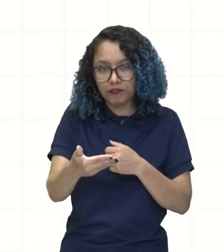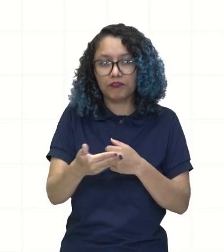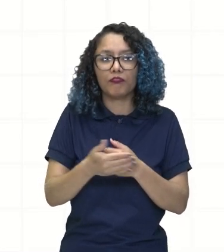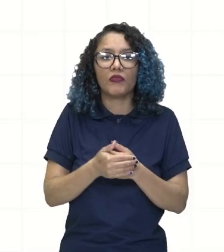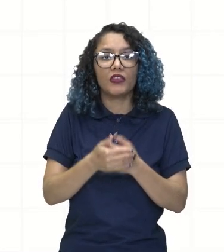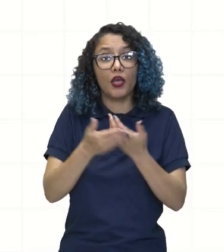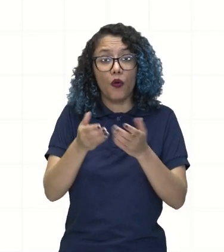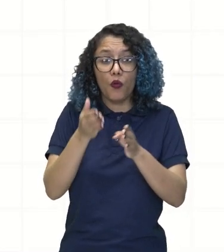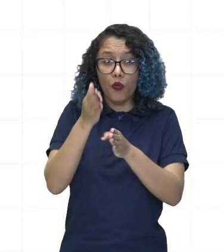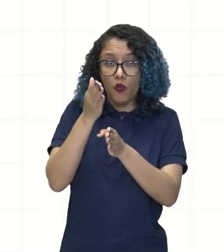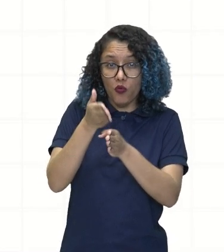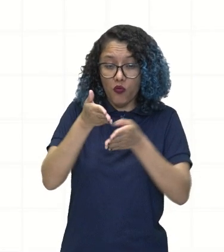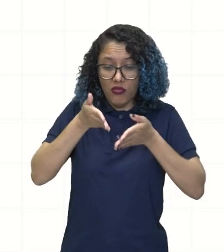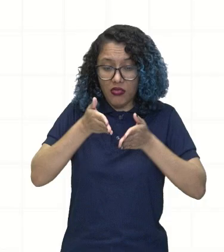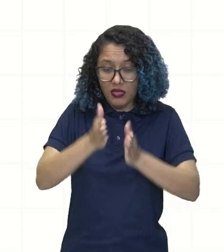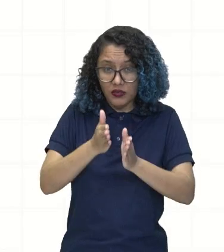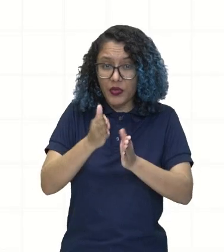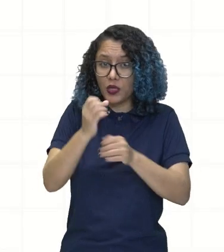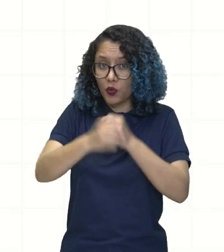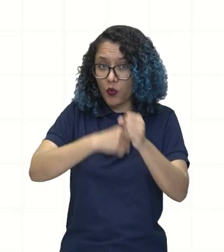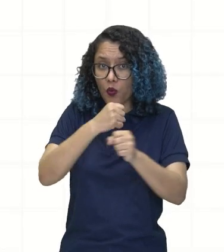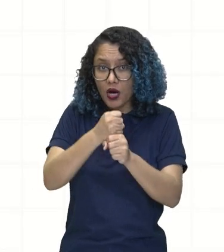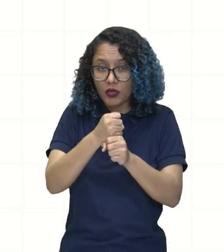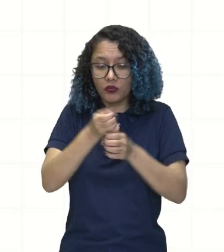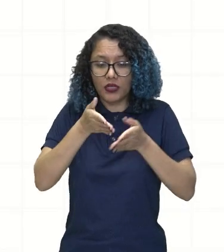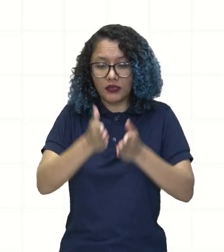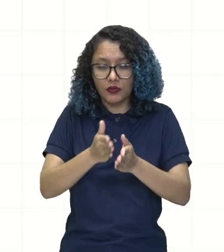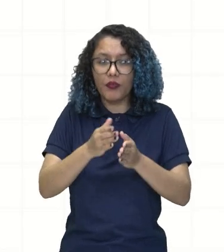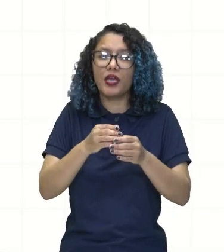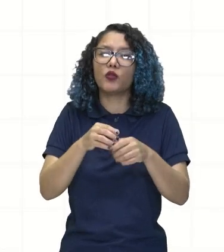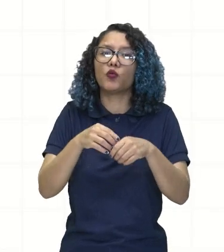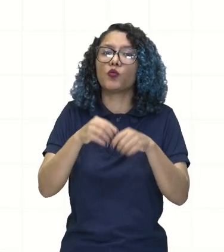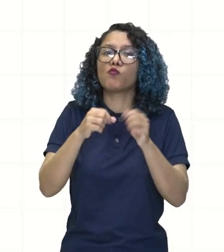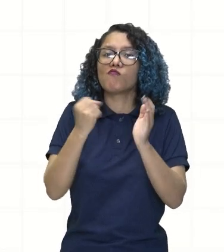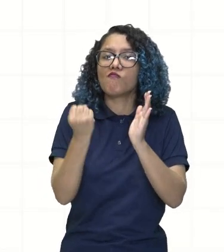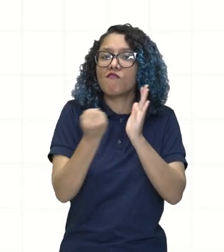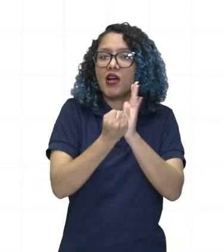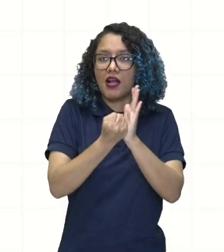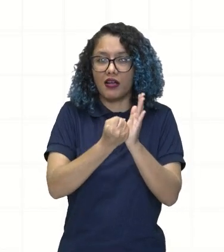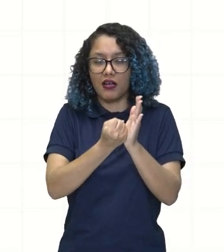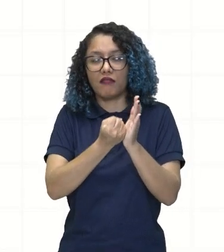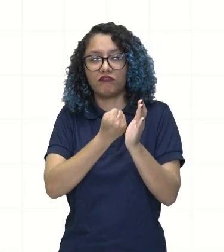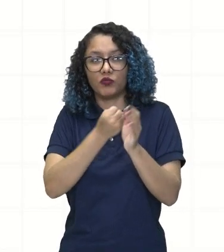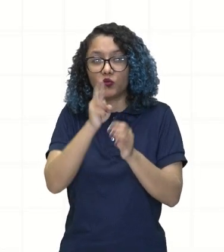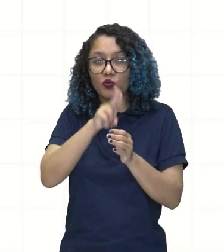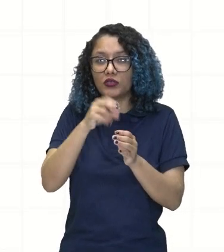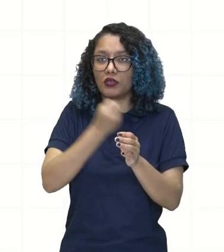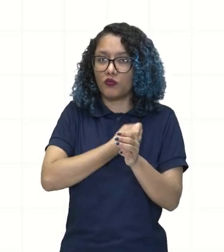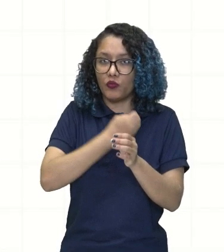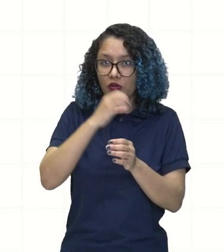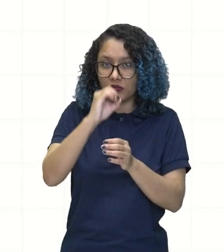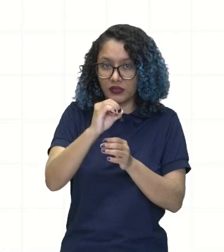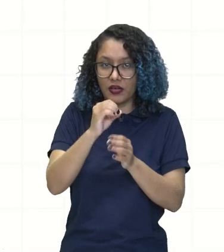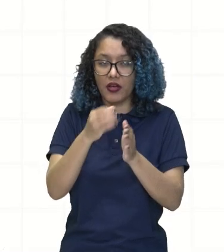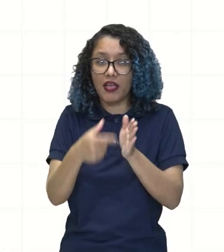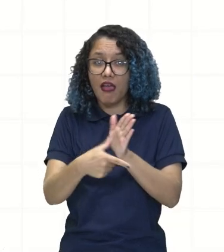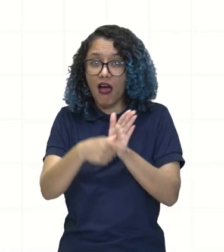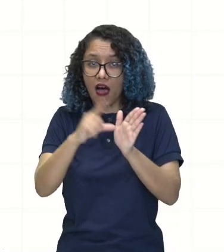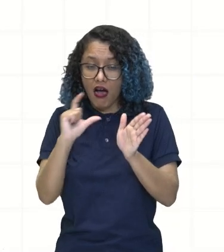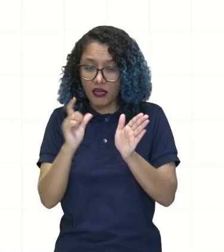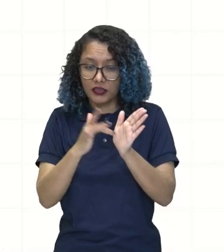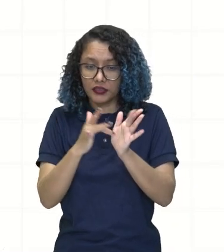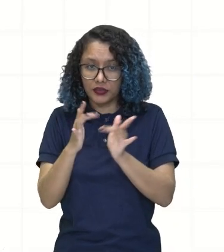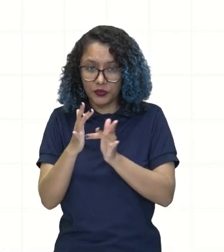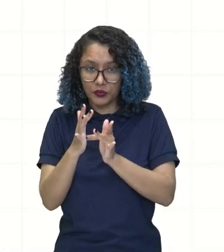ponto zero, tá? Então, dali para frente são os positivos. Então, os antes de Cristo vão ser exatamente